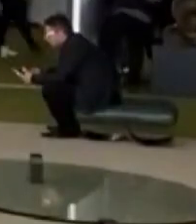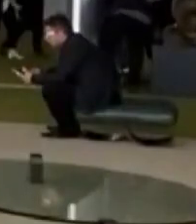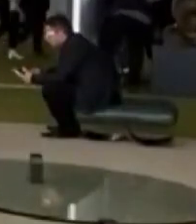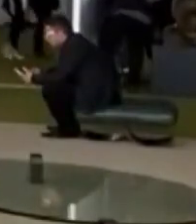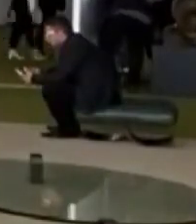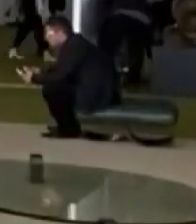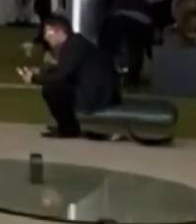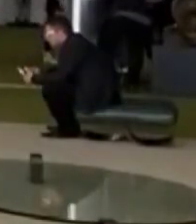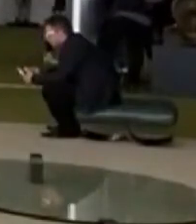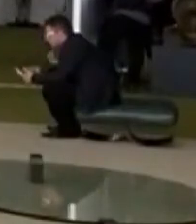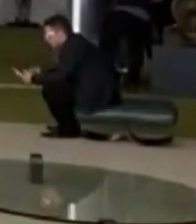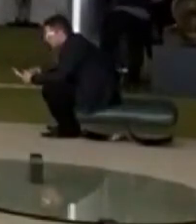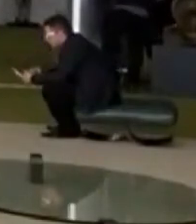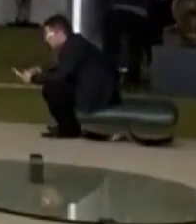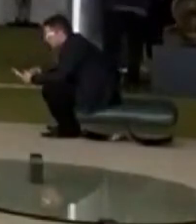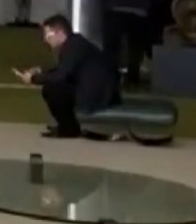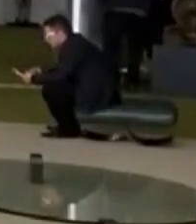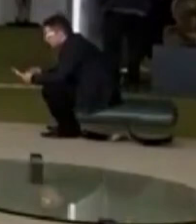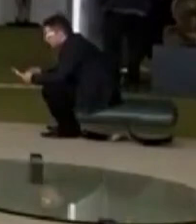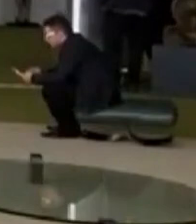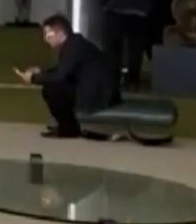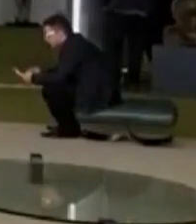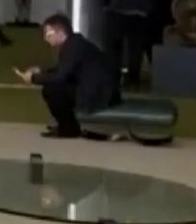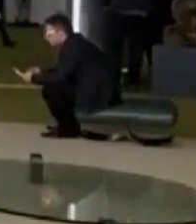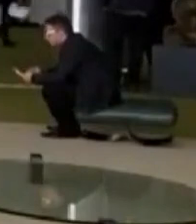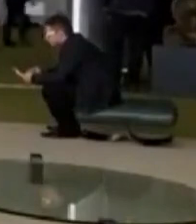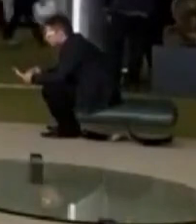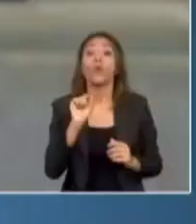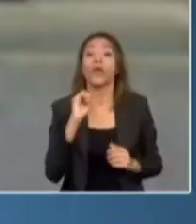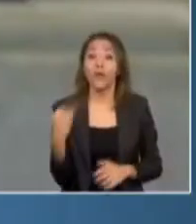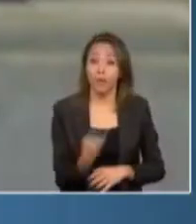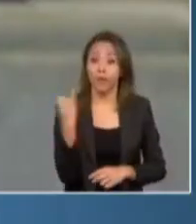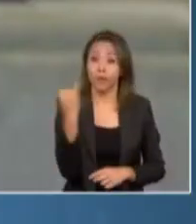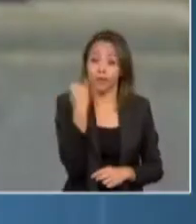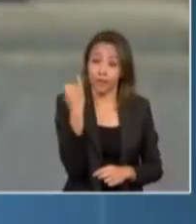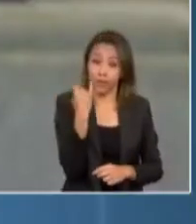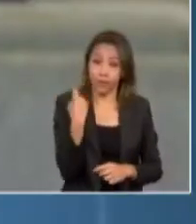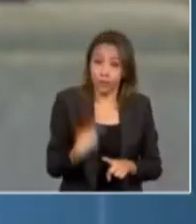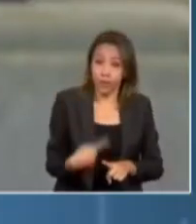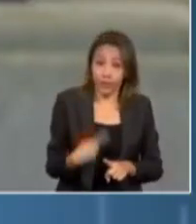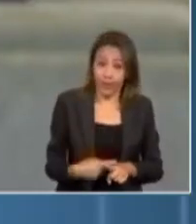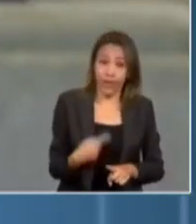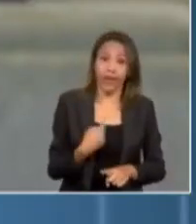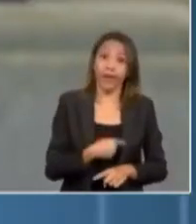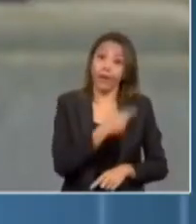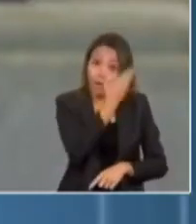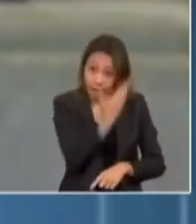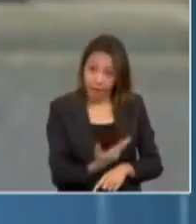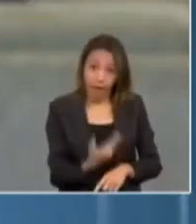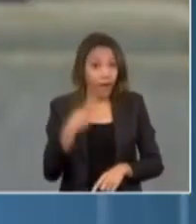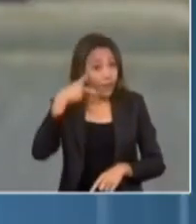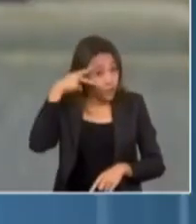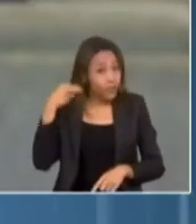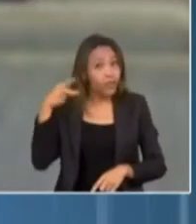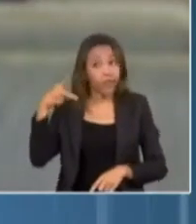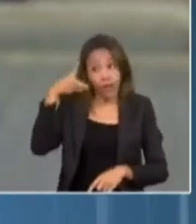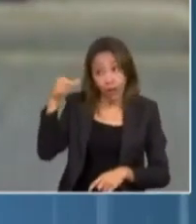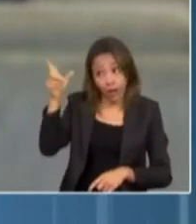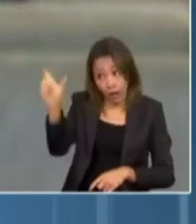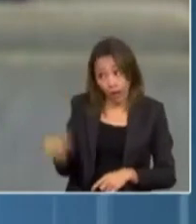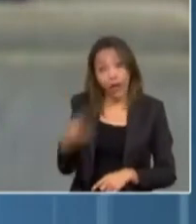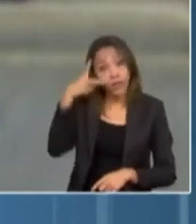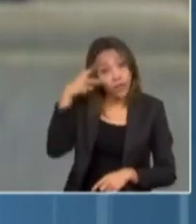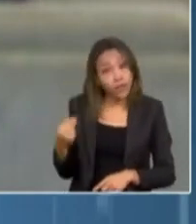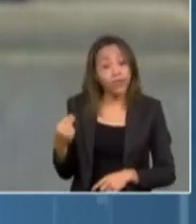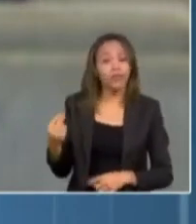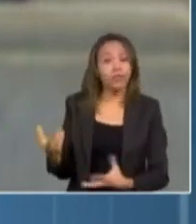do ano. Ele hoje surpreendeu a todos e todas, levou a Janja para a conversa com o presidente.